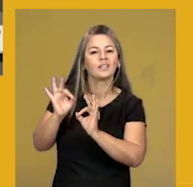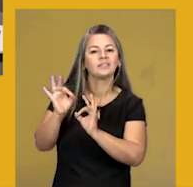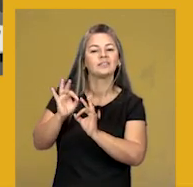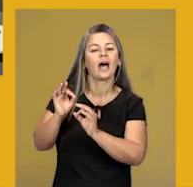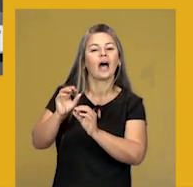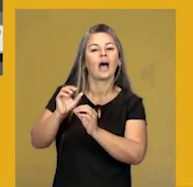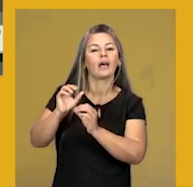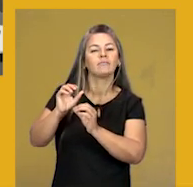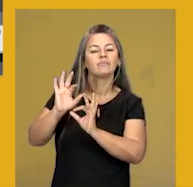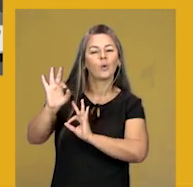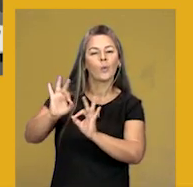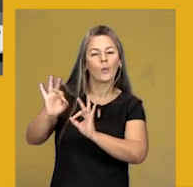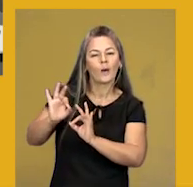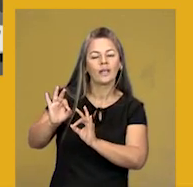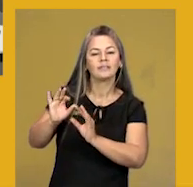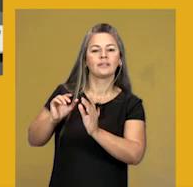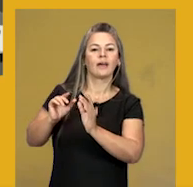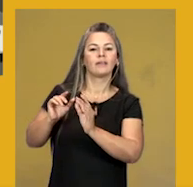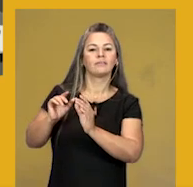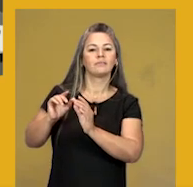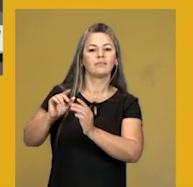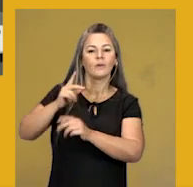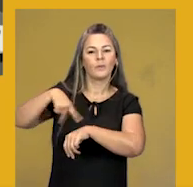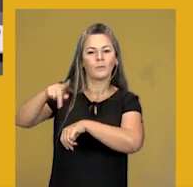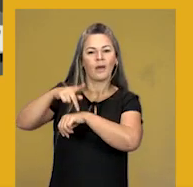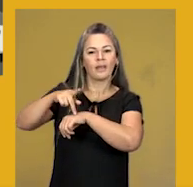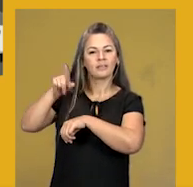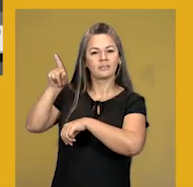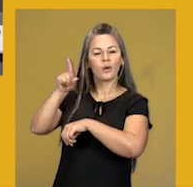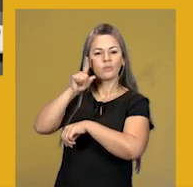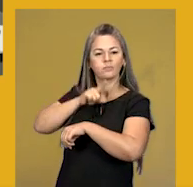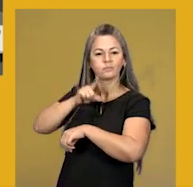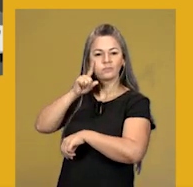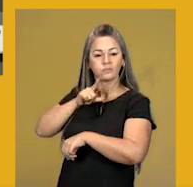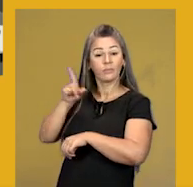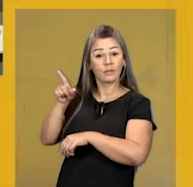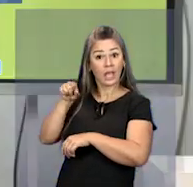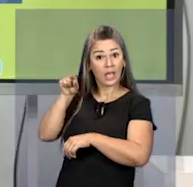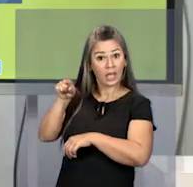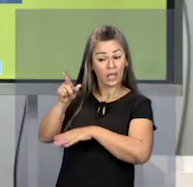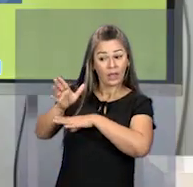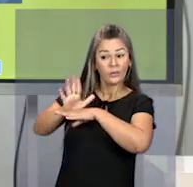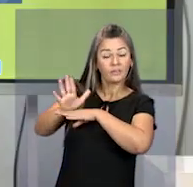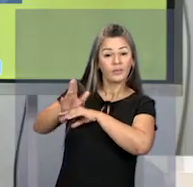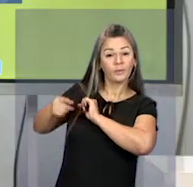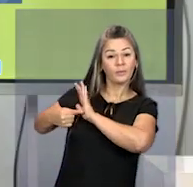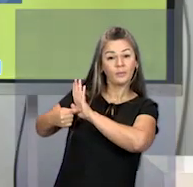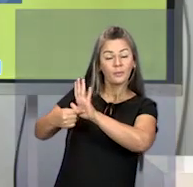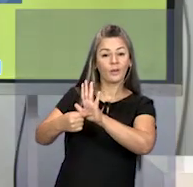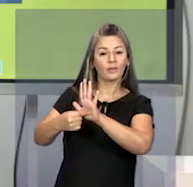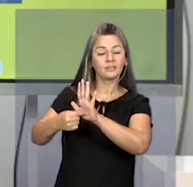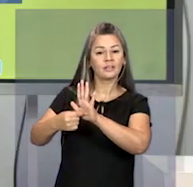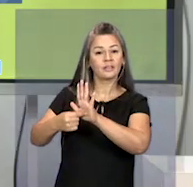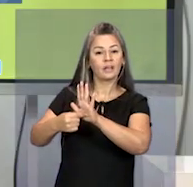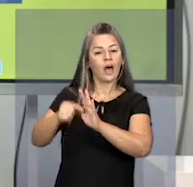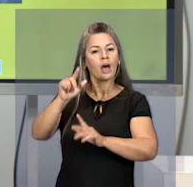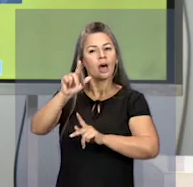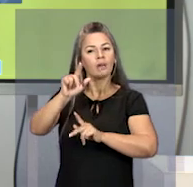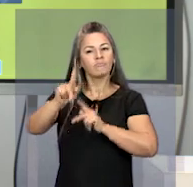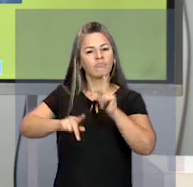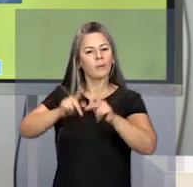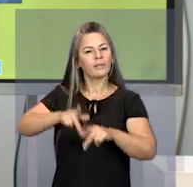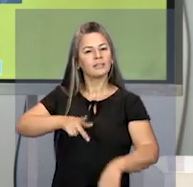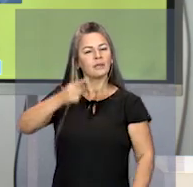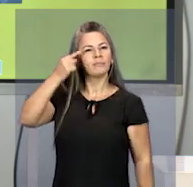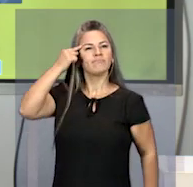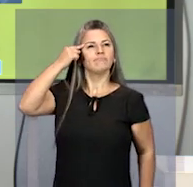filme, essa maquinização das coisas, a construção das indústrias, vão fazer o homem pensar naquilo que falamos